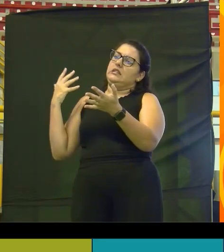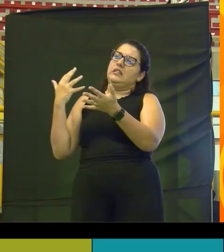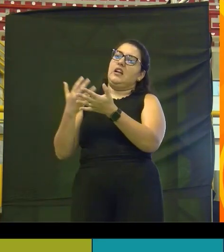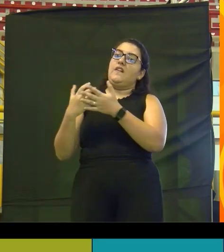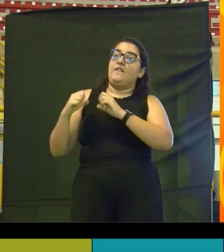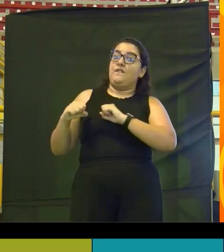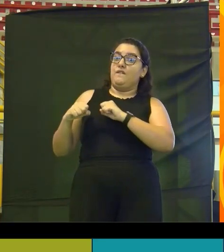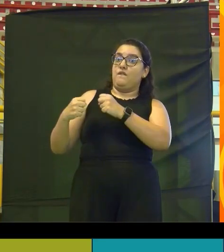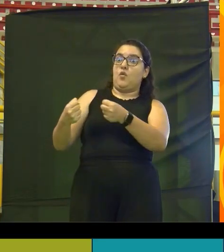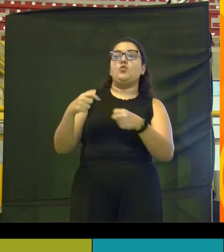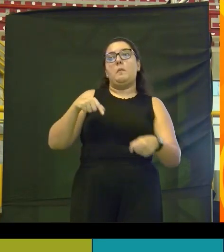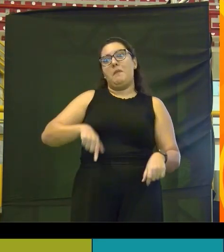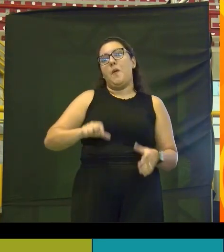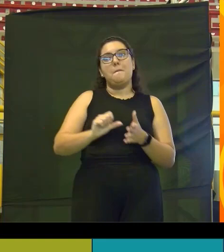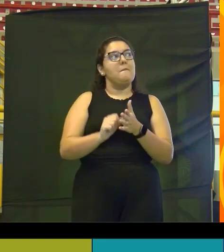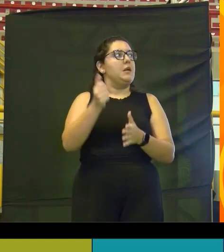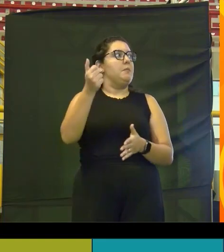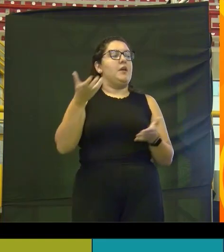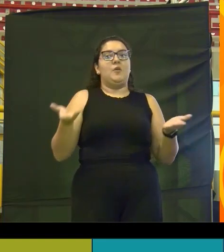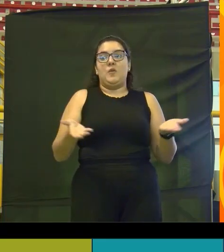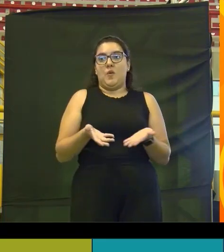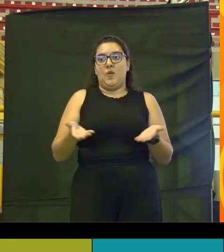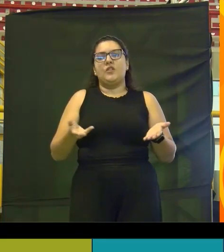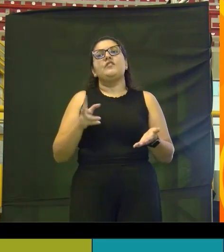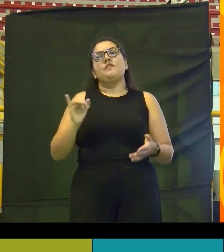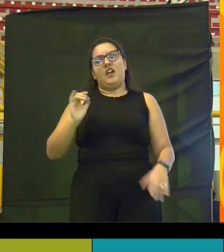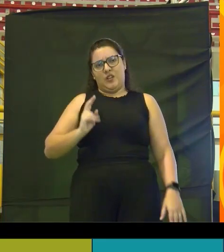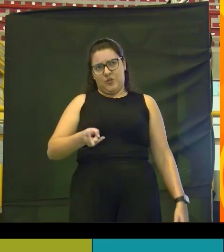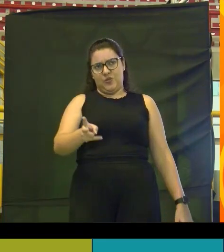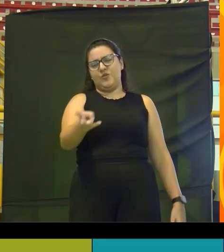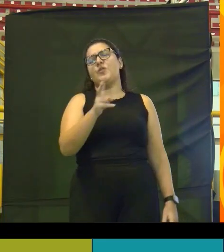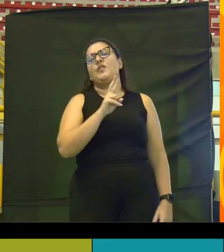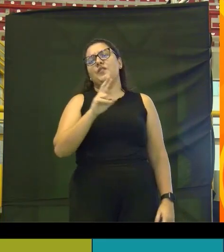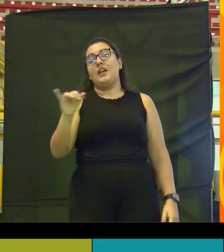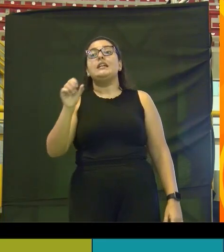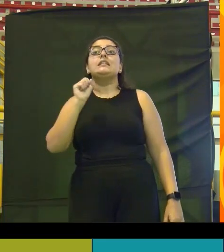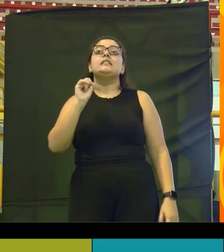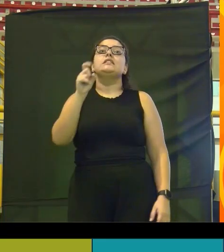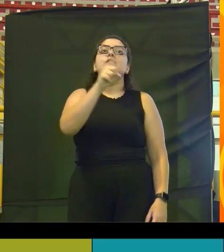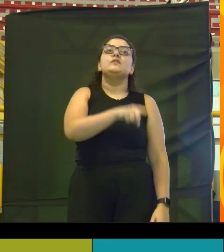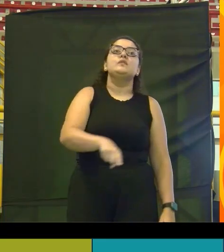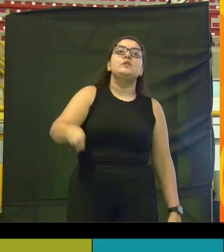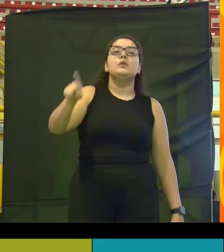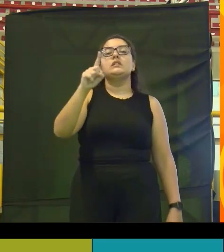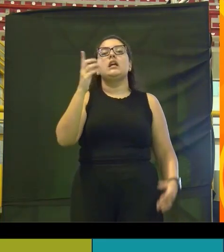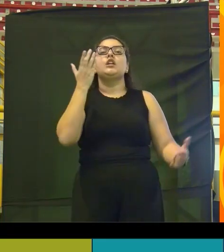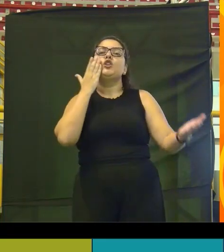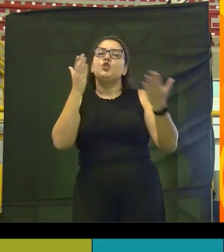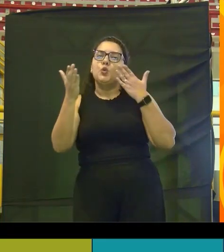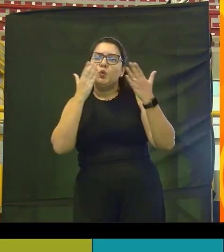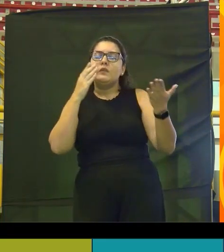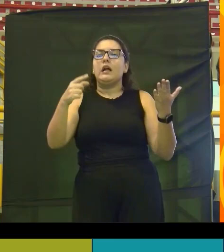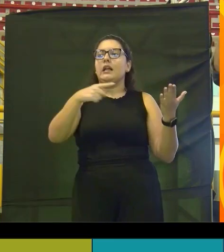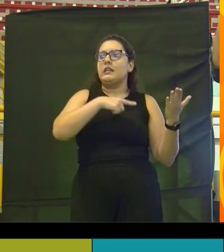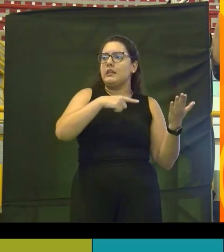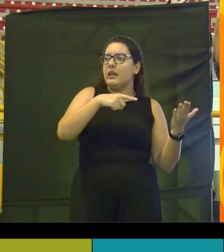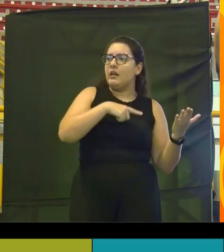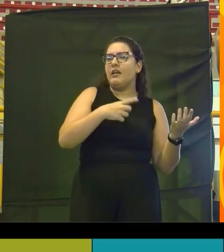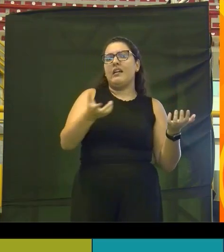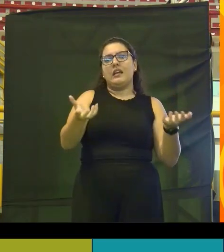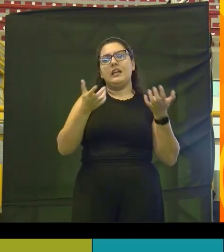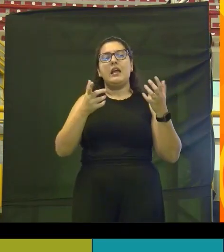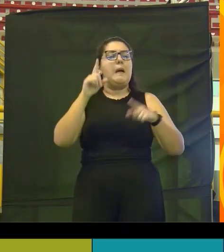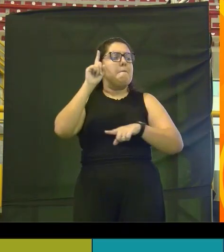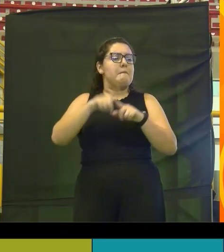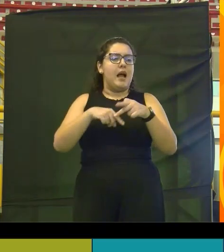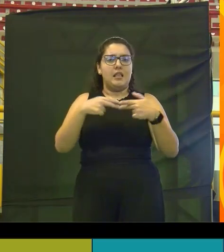mas esse trabalho, ele vai continuar, ele vai perdurar. Se vocês tiverem alguma dúvida, quiserem algum